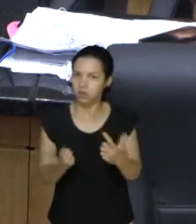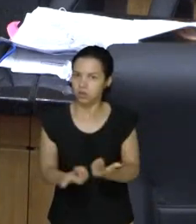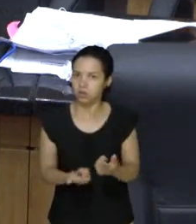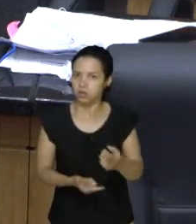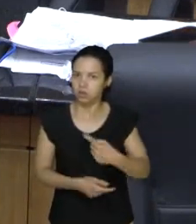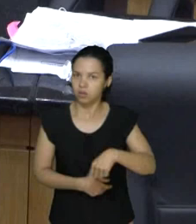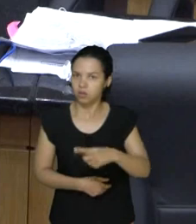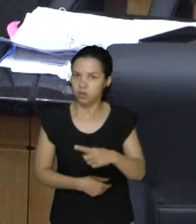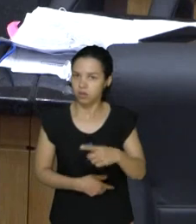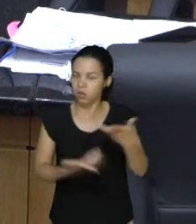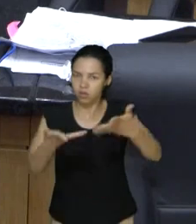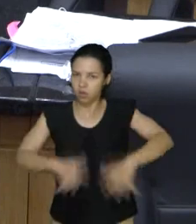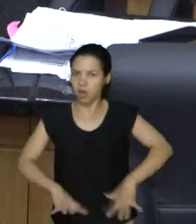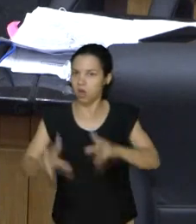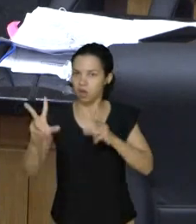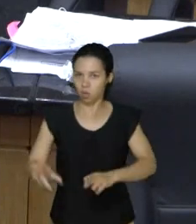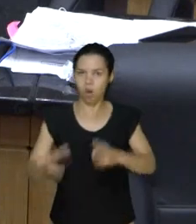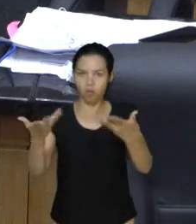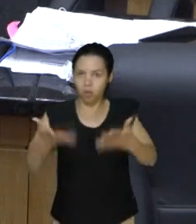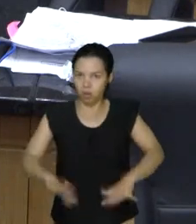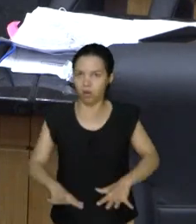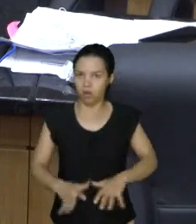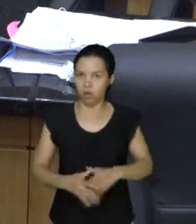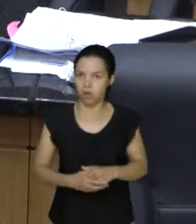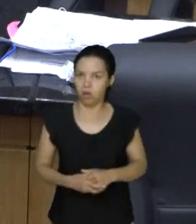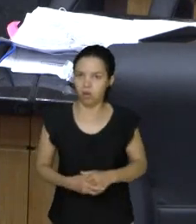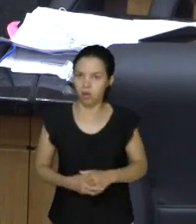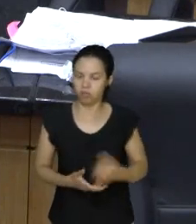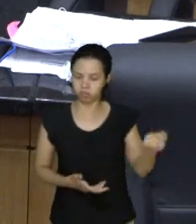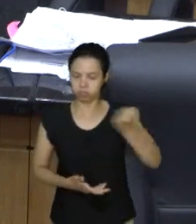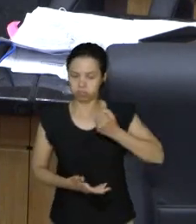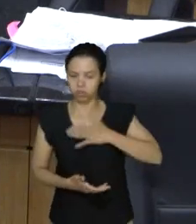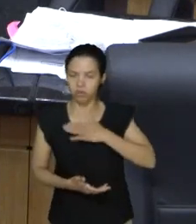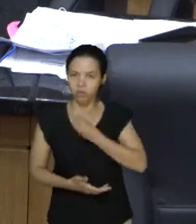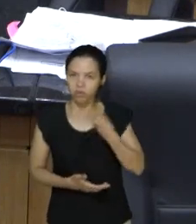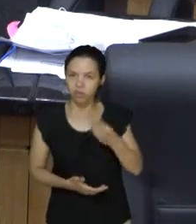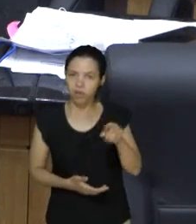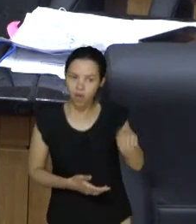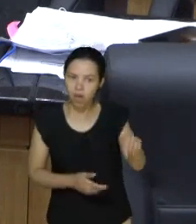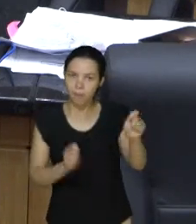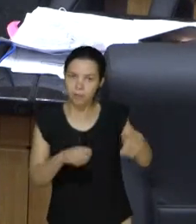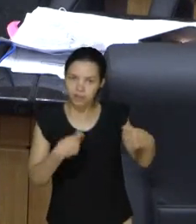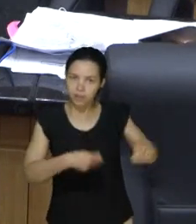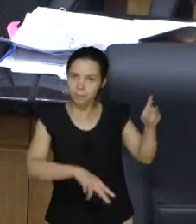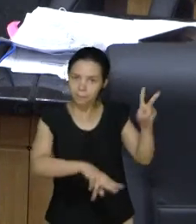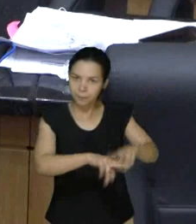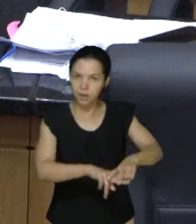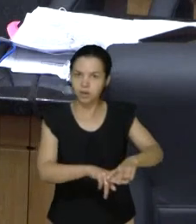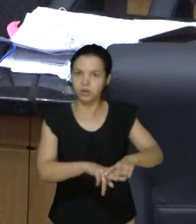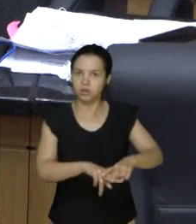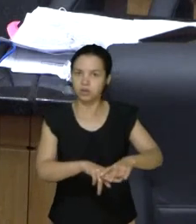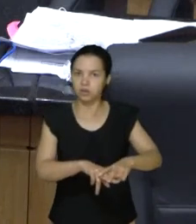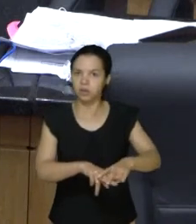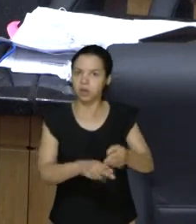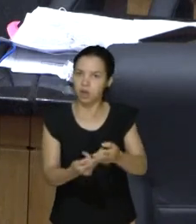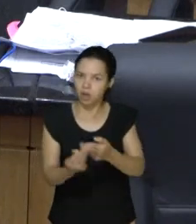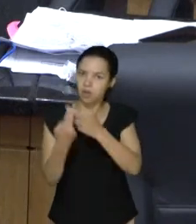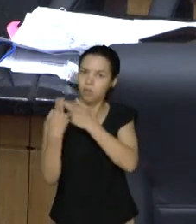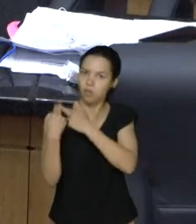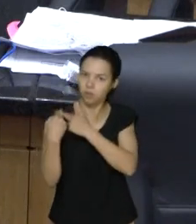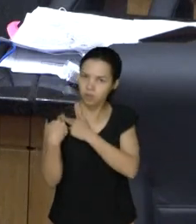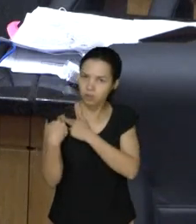destino desse, de ter cerceado a sua vida por alguém que deveria estar preso e que tem alguém que tem a responsabilidade.